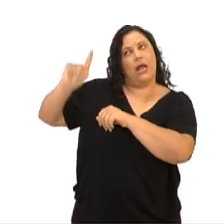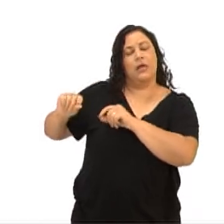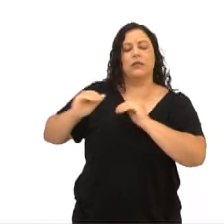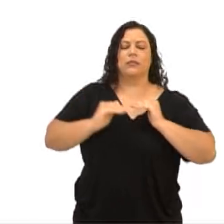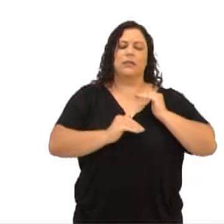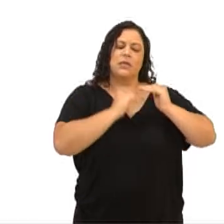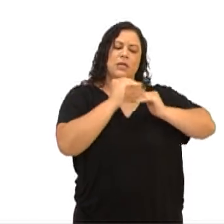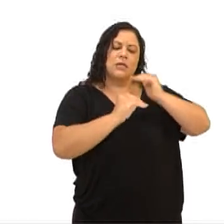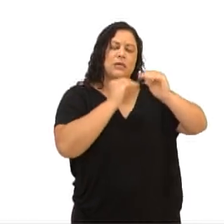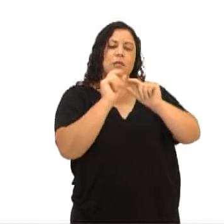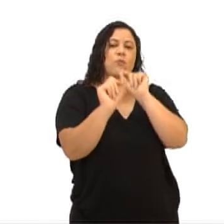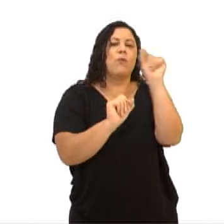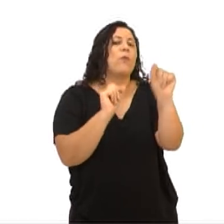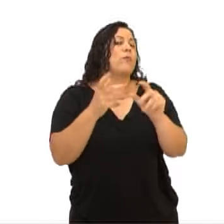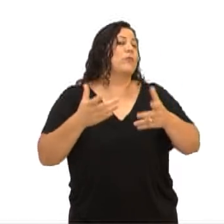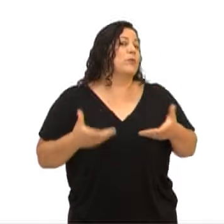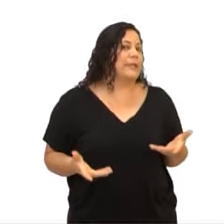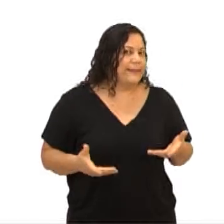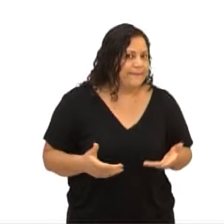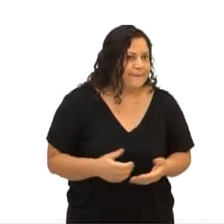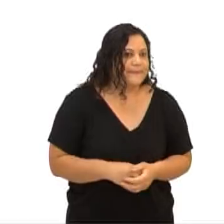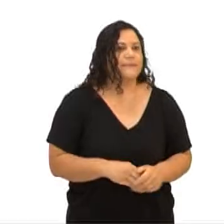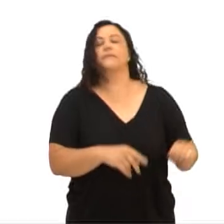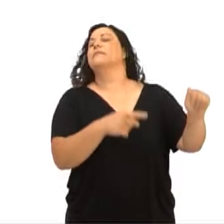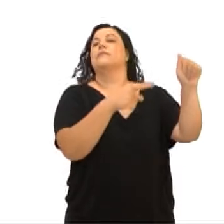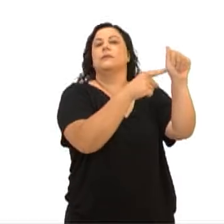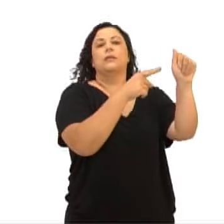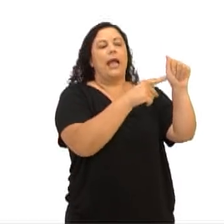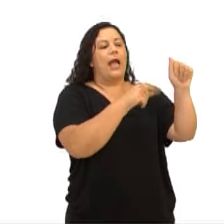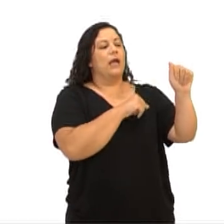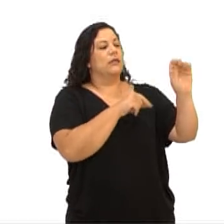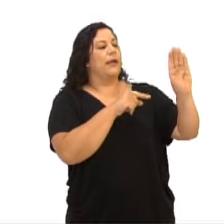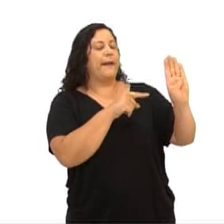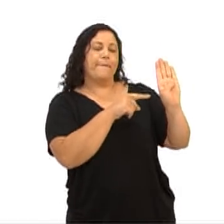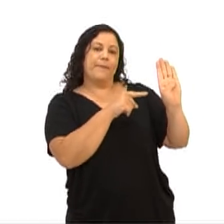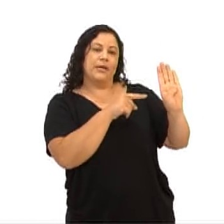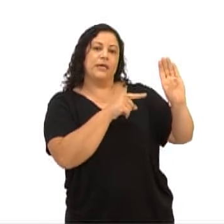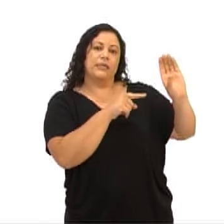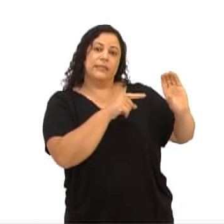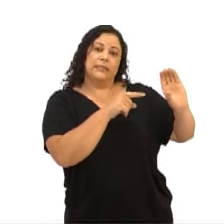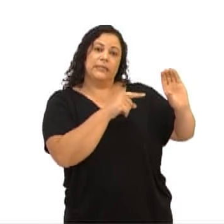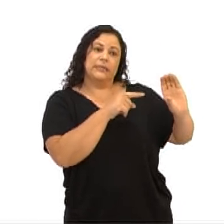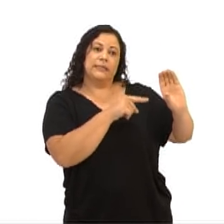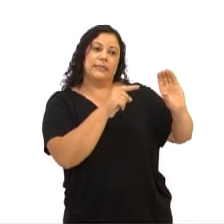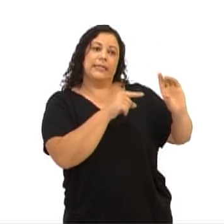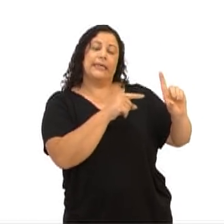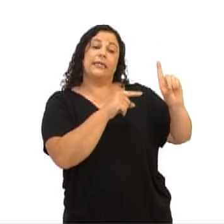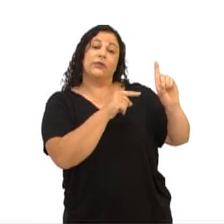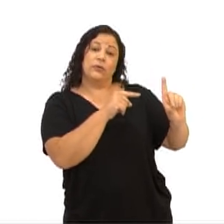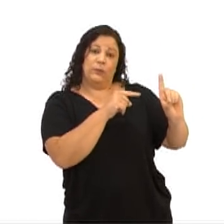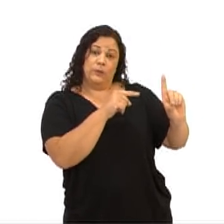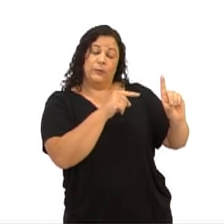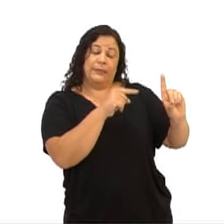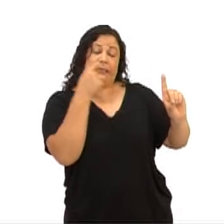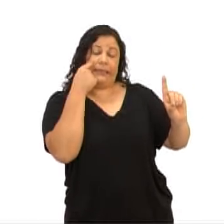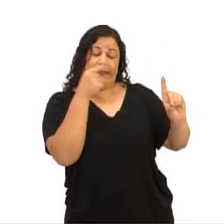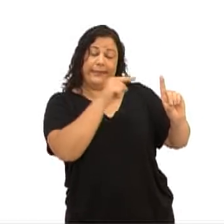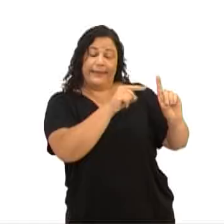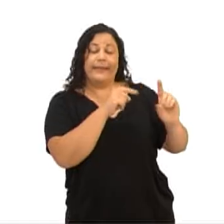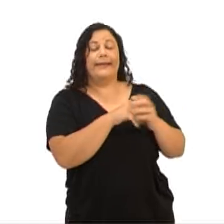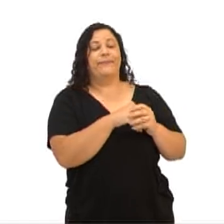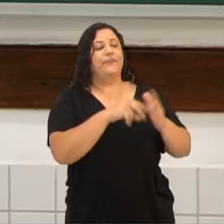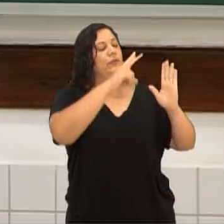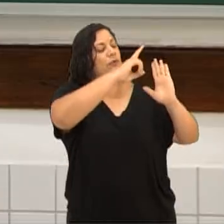sustentável, um extrativismo clandestino, um extrativismo com uso de alta tecnologia ou não desenvolvem